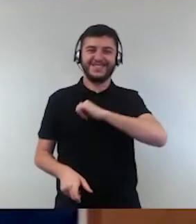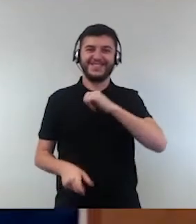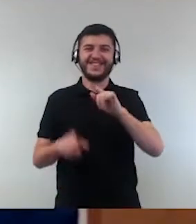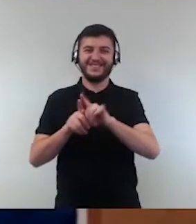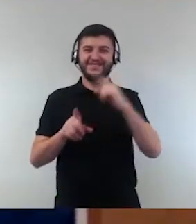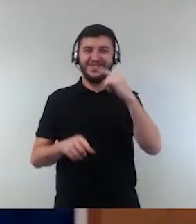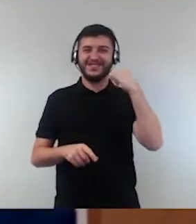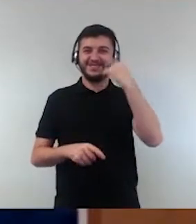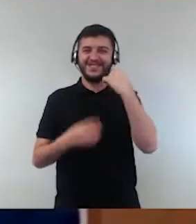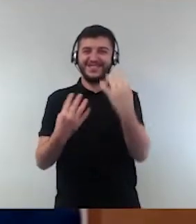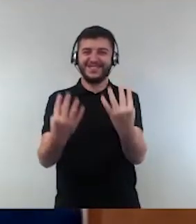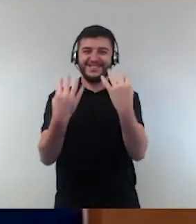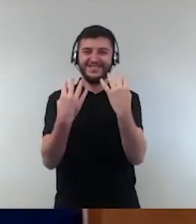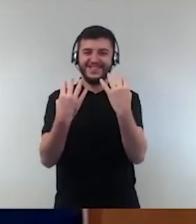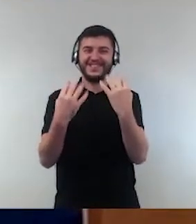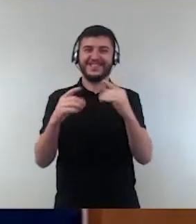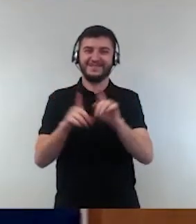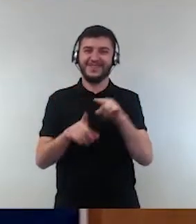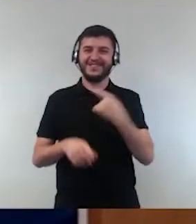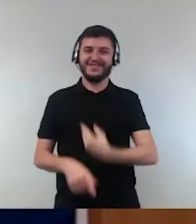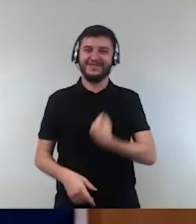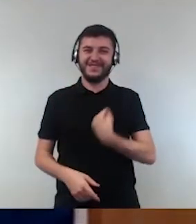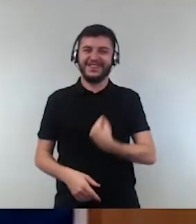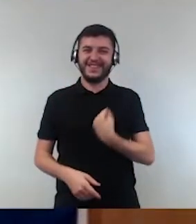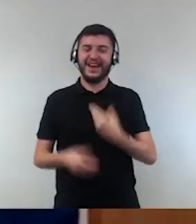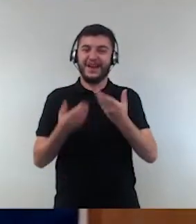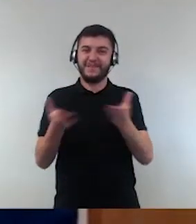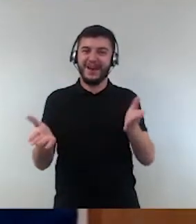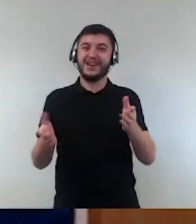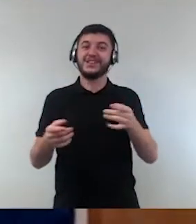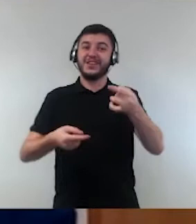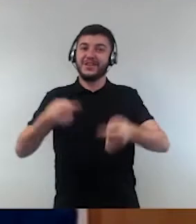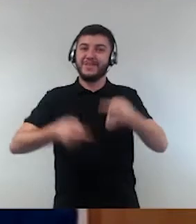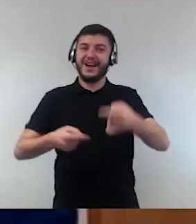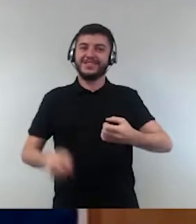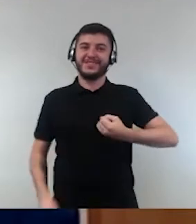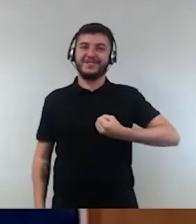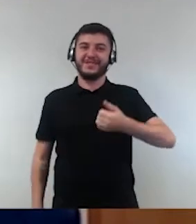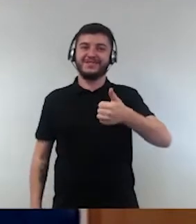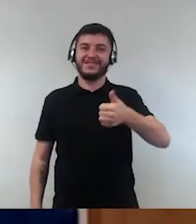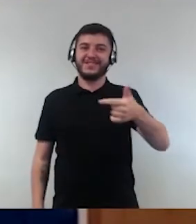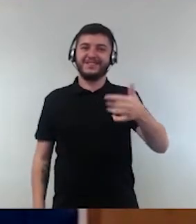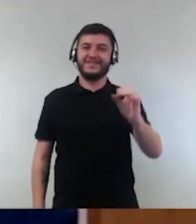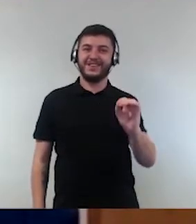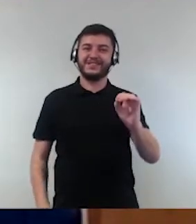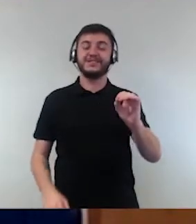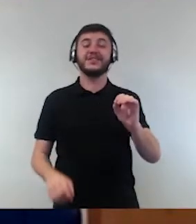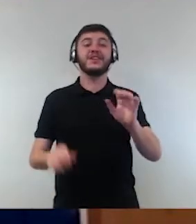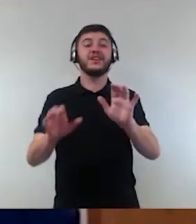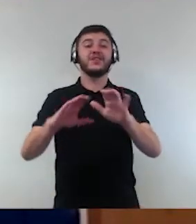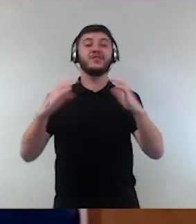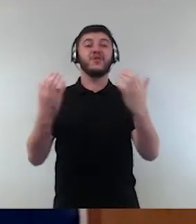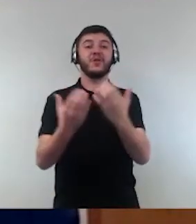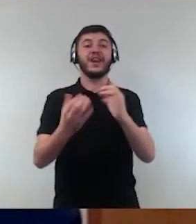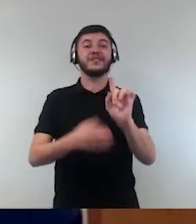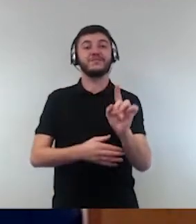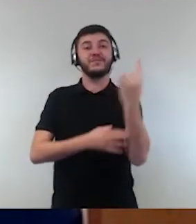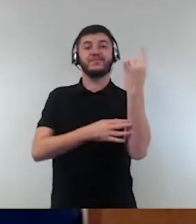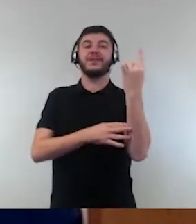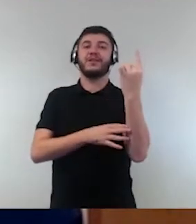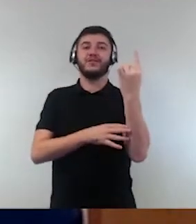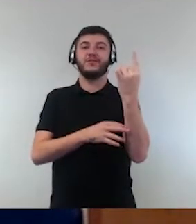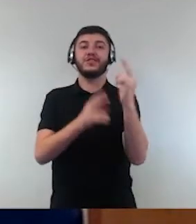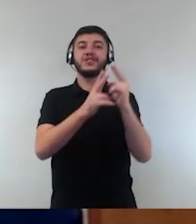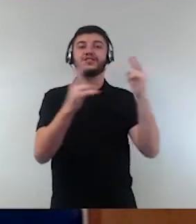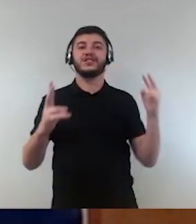que nos assistem. Nós estamos começando agora o painel de número 120 do nosso primeiro Congresso Digital da Ordem dos Advogados do Brasil,